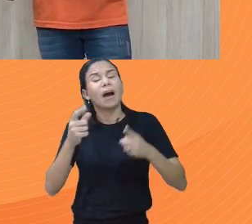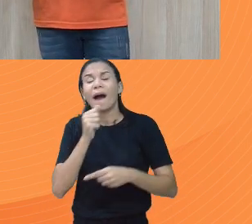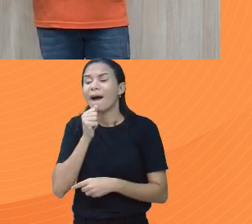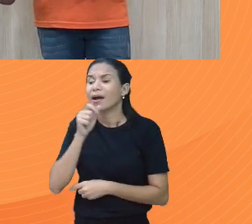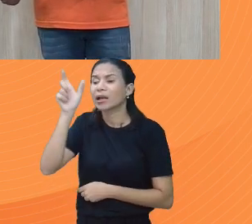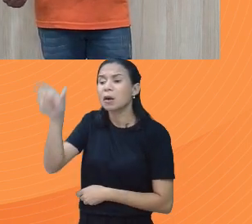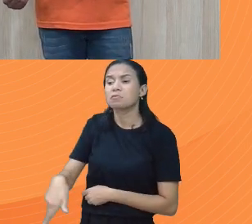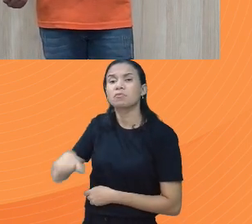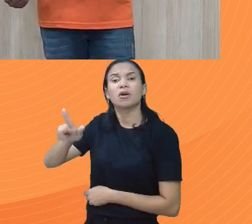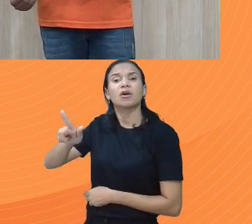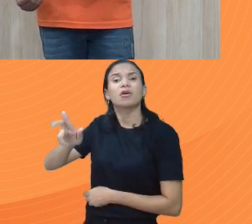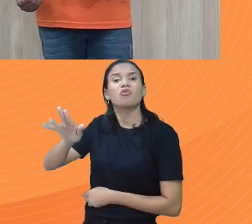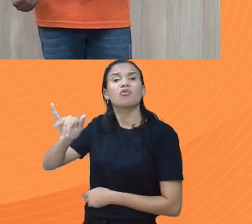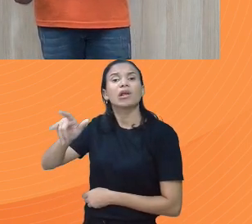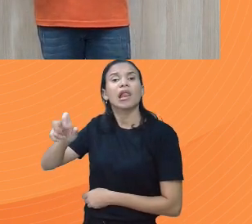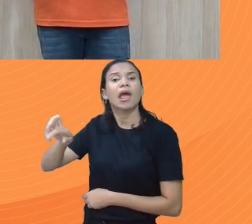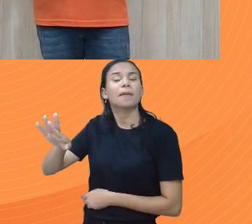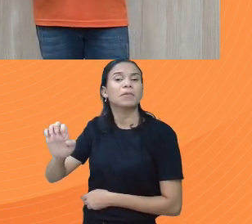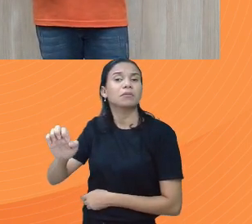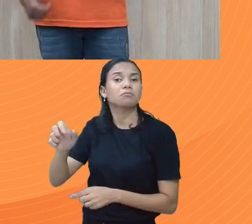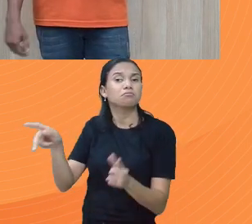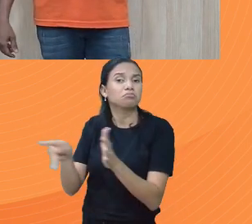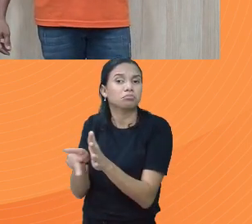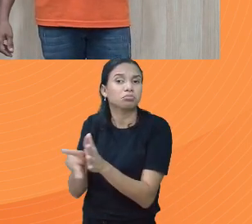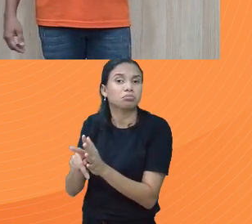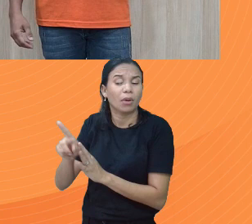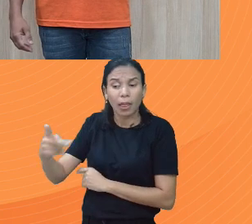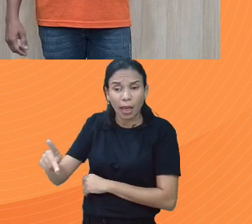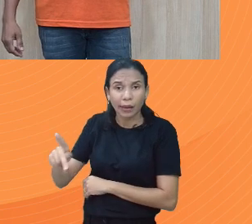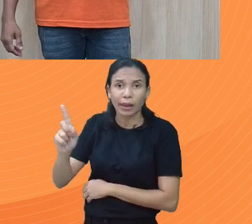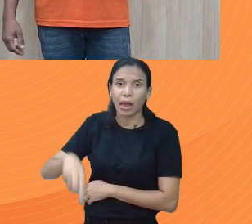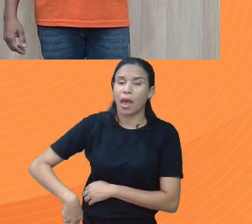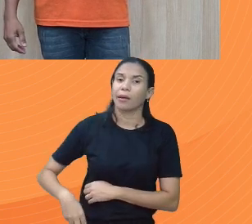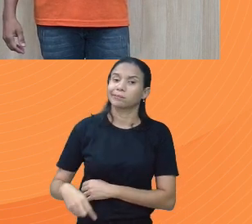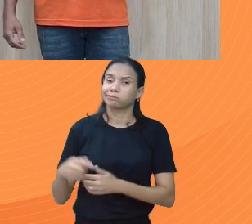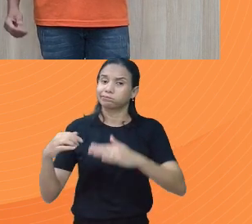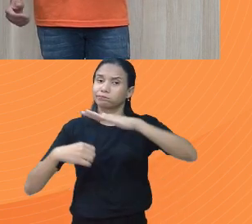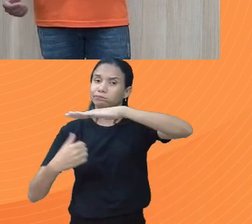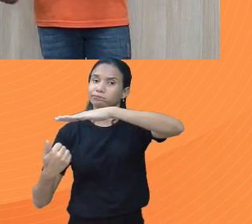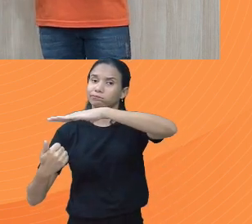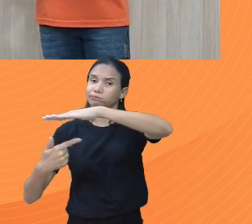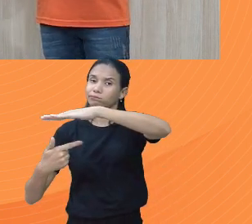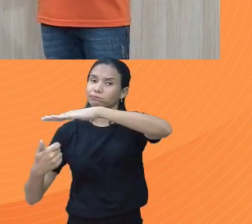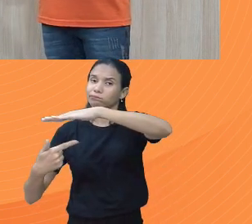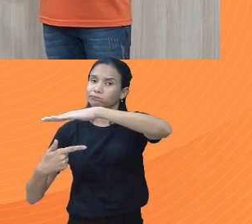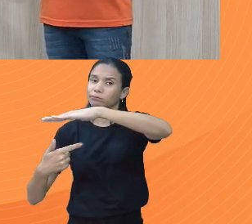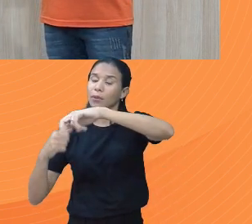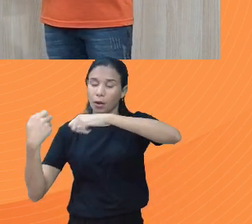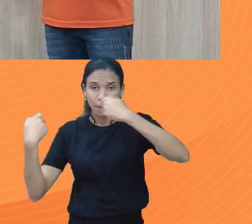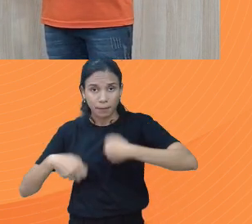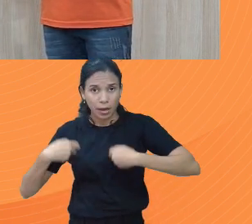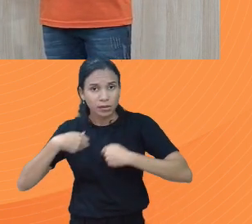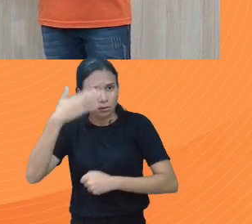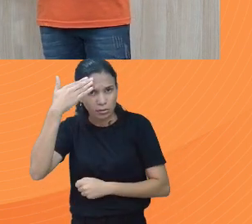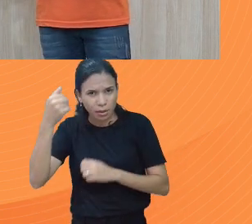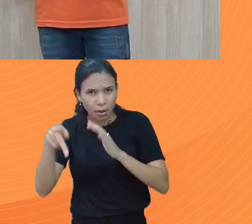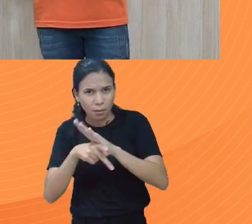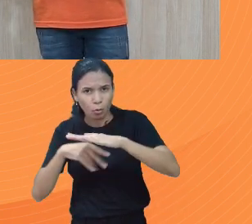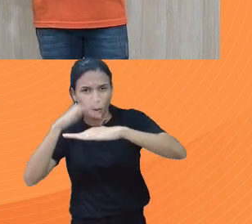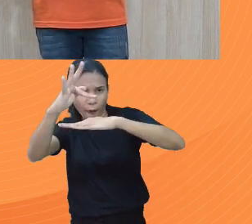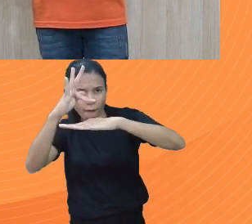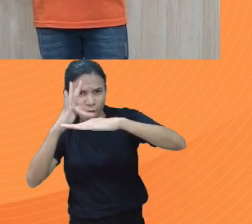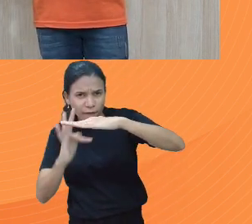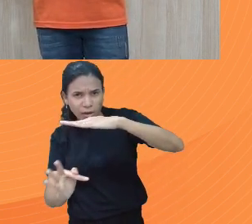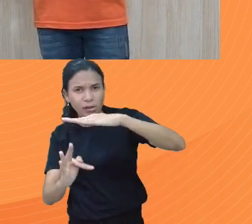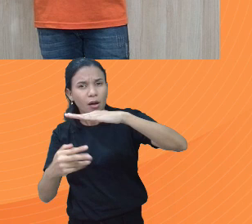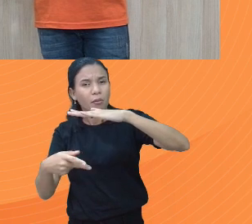que a fração dele está com o denominador 12. Eu preciso saber essa fração de